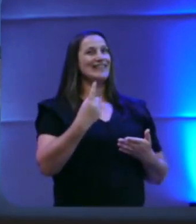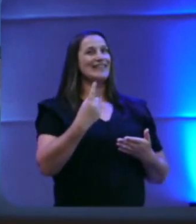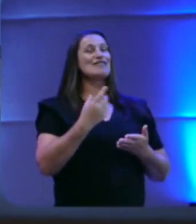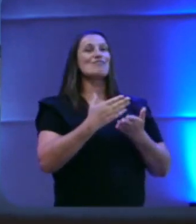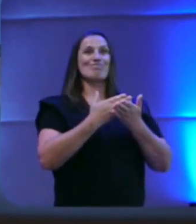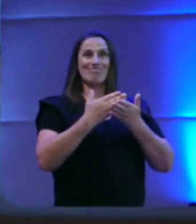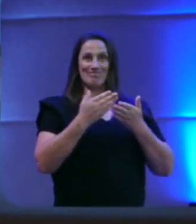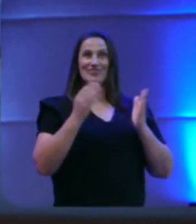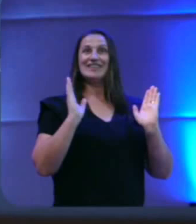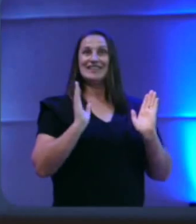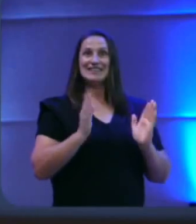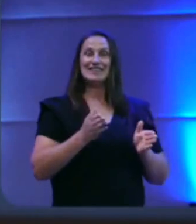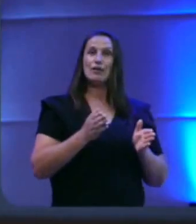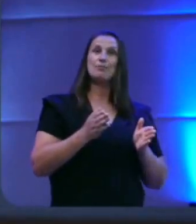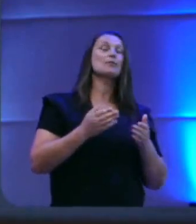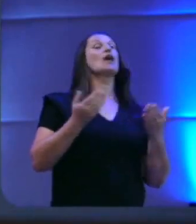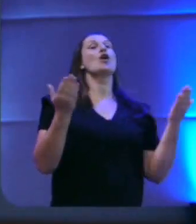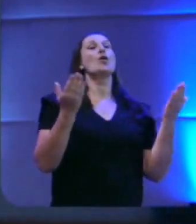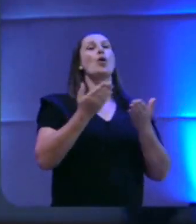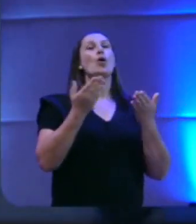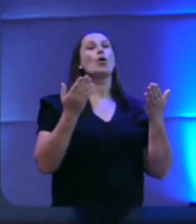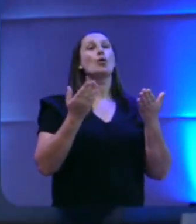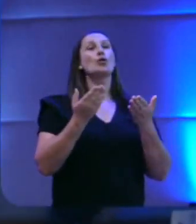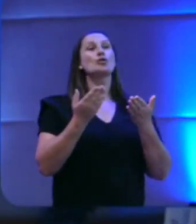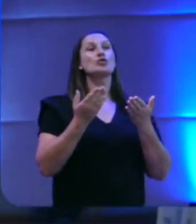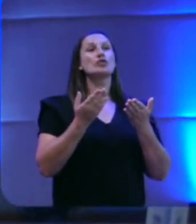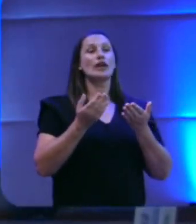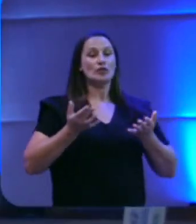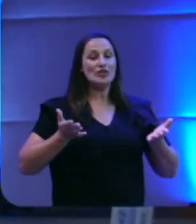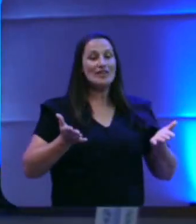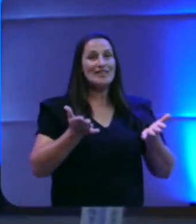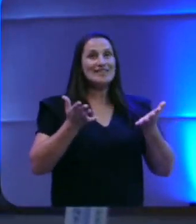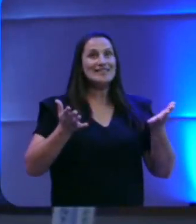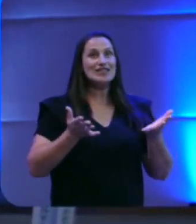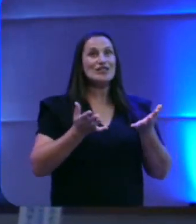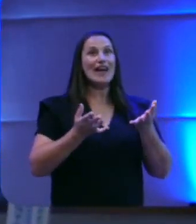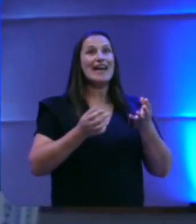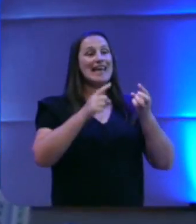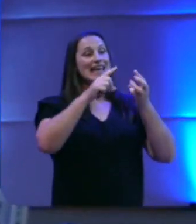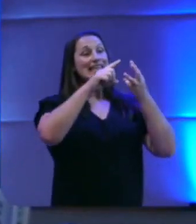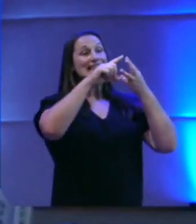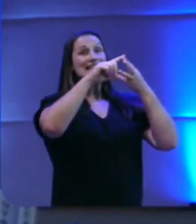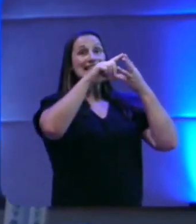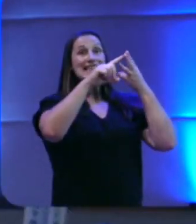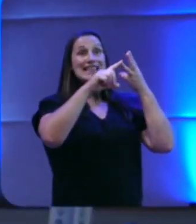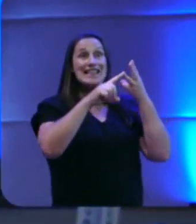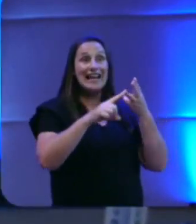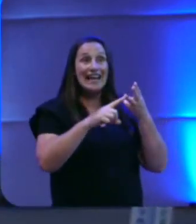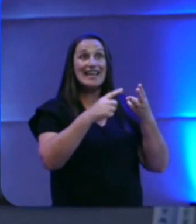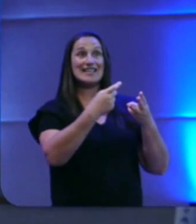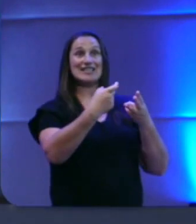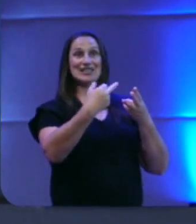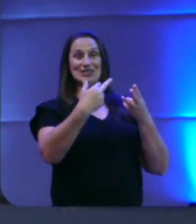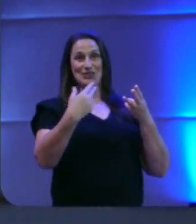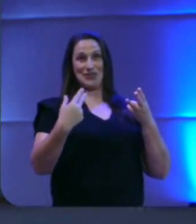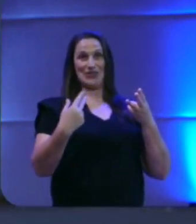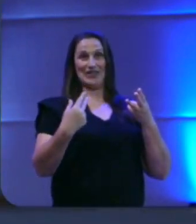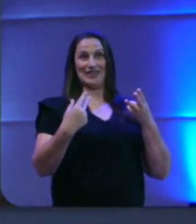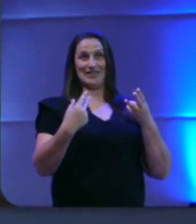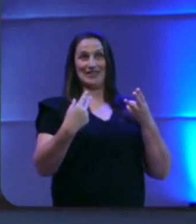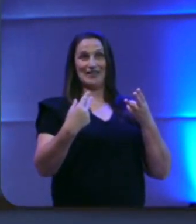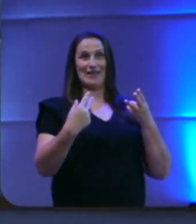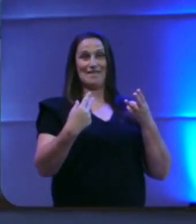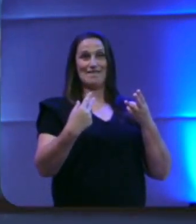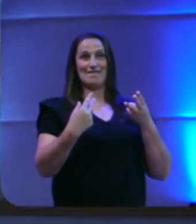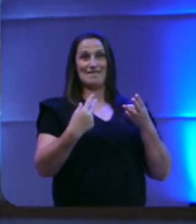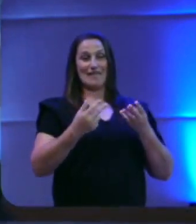eu quero hoje te incentivar a colocar 3 coisas nessa lista, se elas ainda não estão. Eu